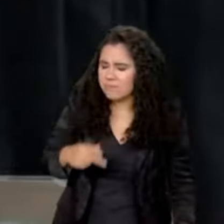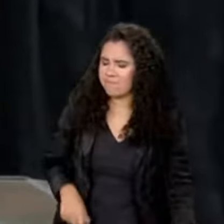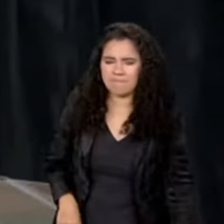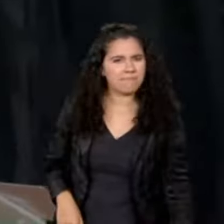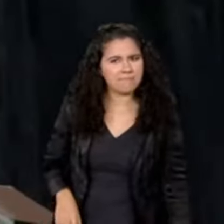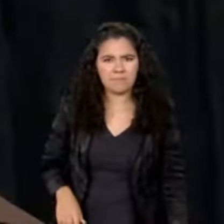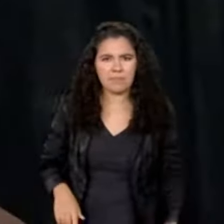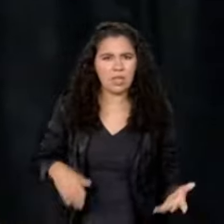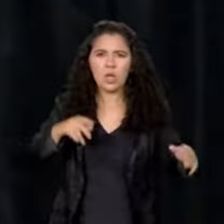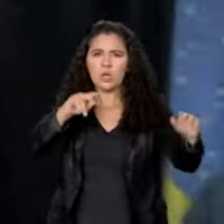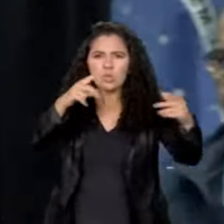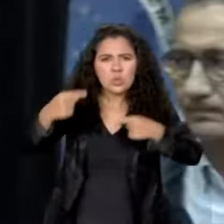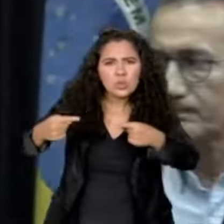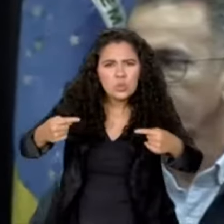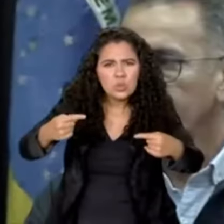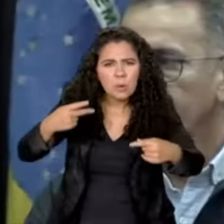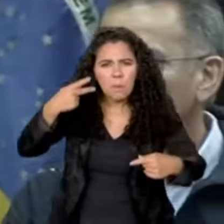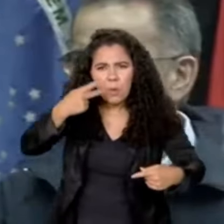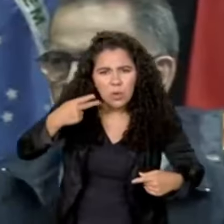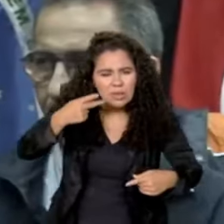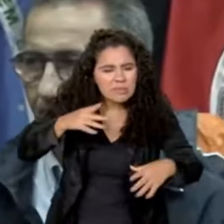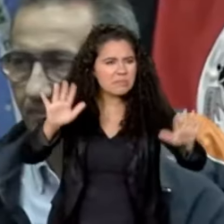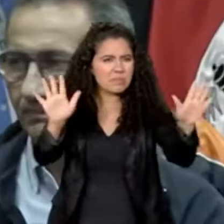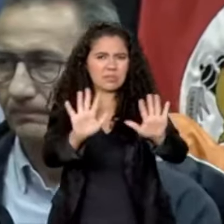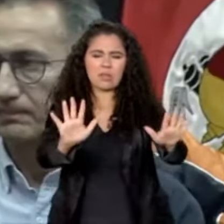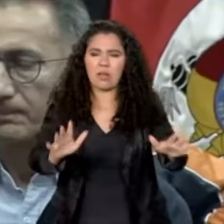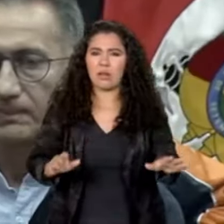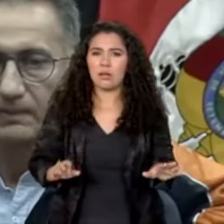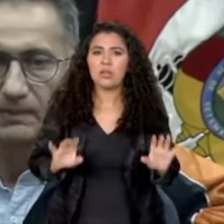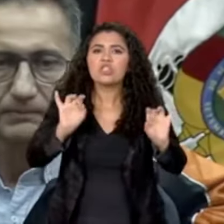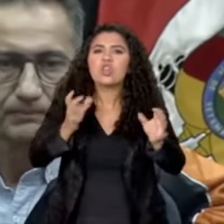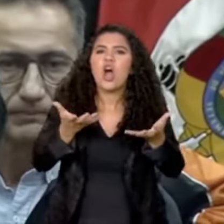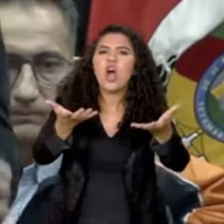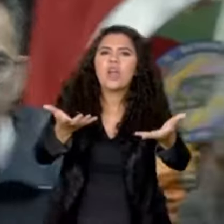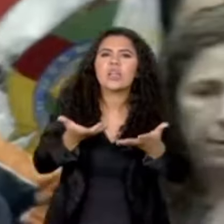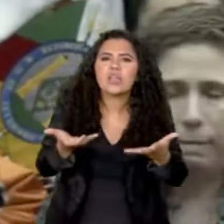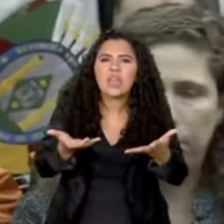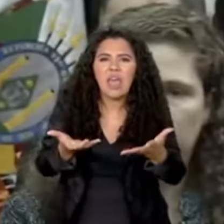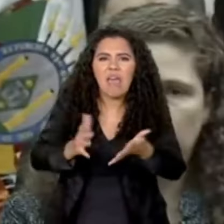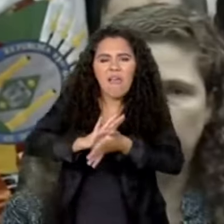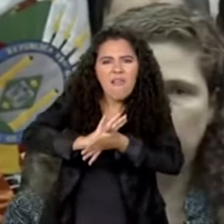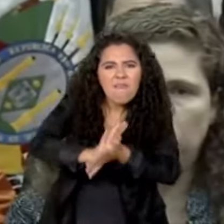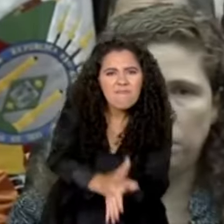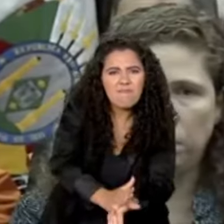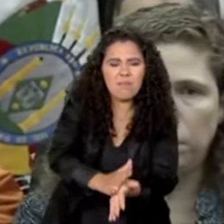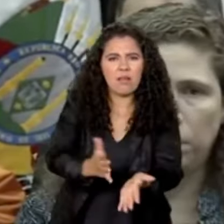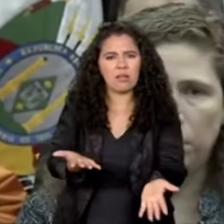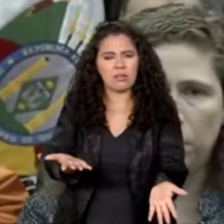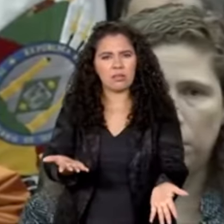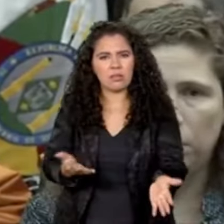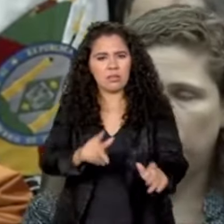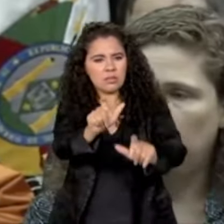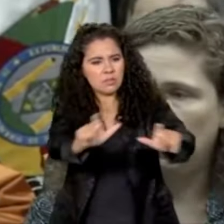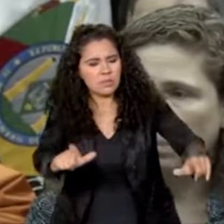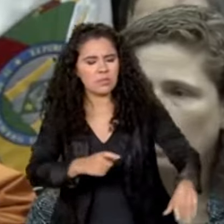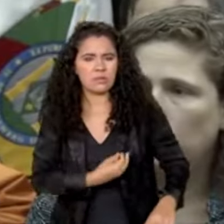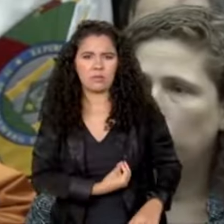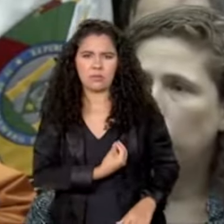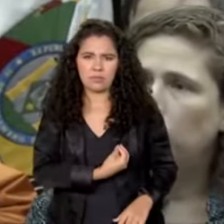discutem política, que não querem argumento, só querem destratar a vida dos